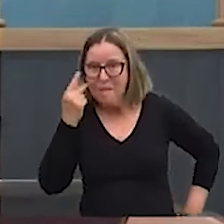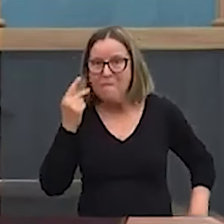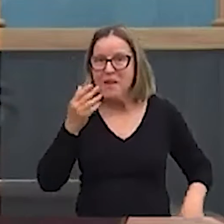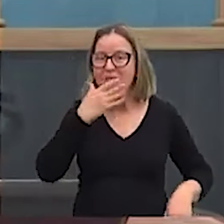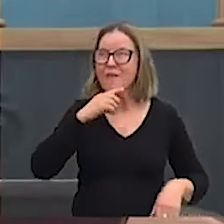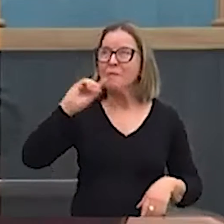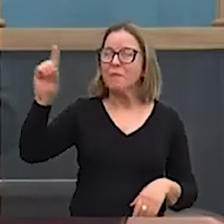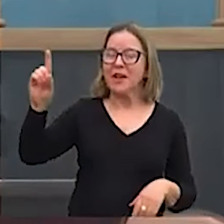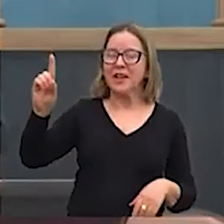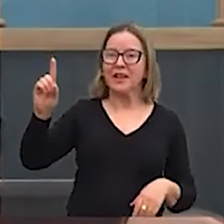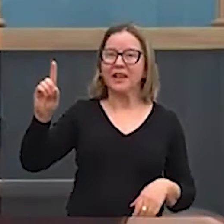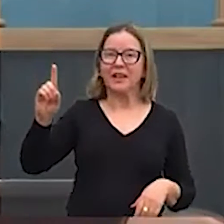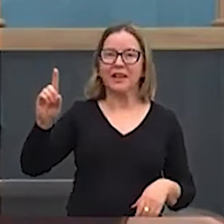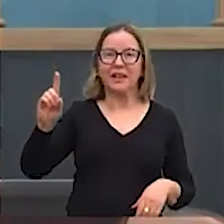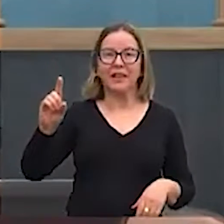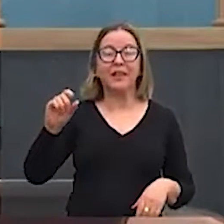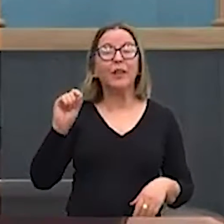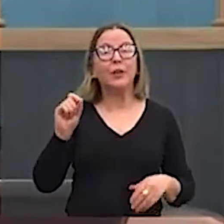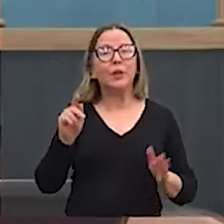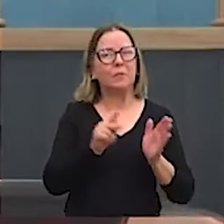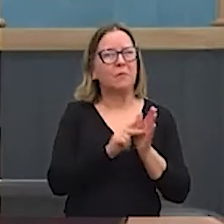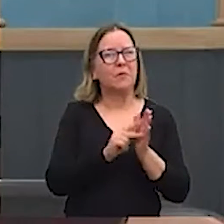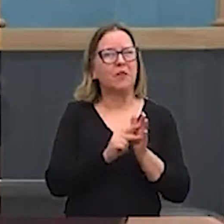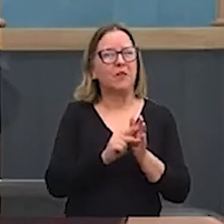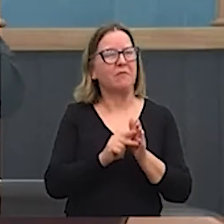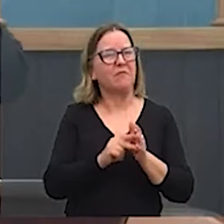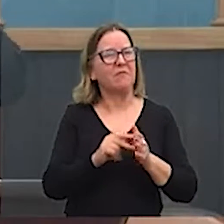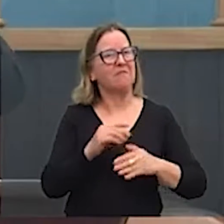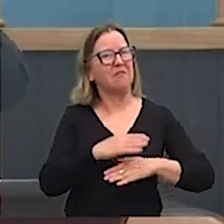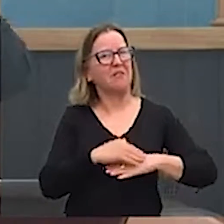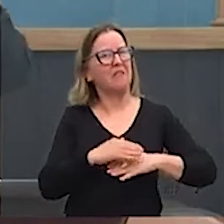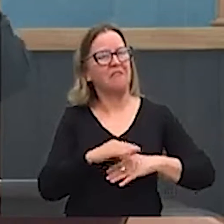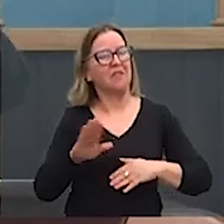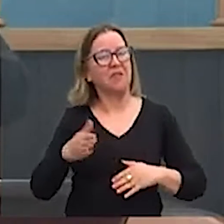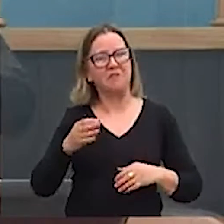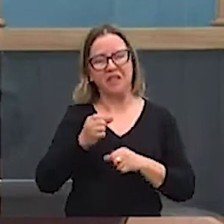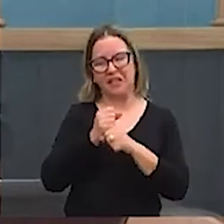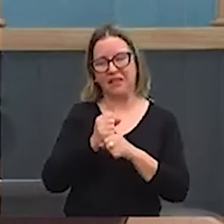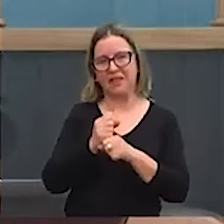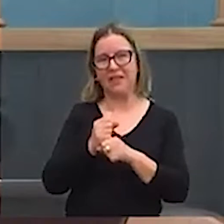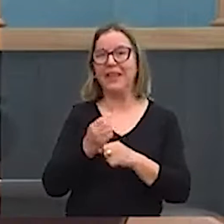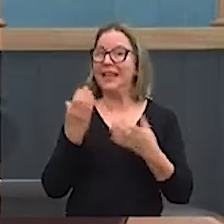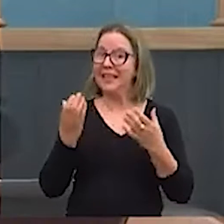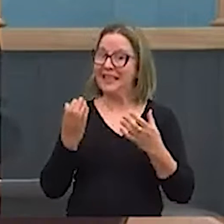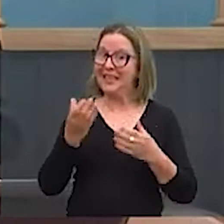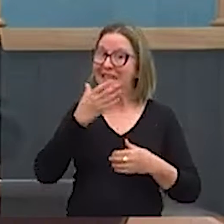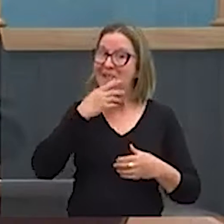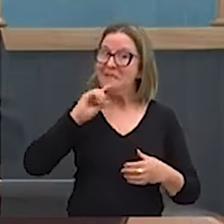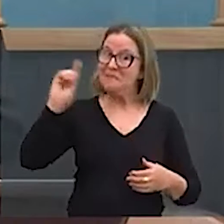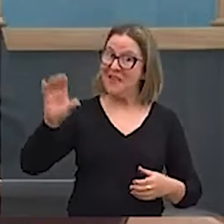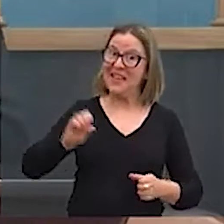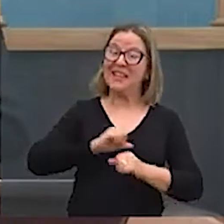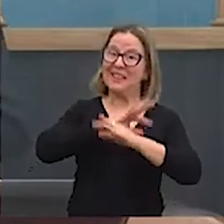próprio conforto ou segurança. Ele queria que o Pai fosse glorificado.